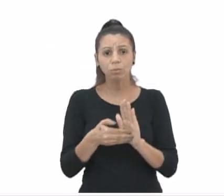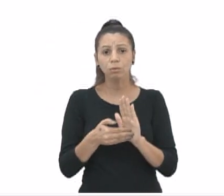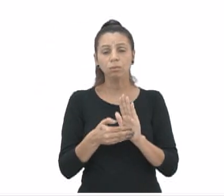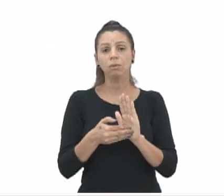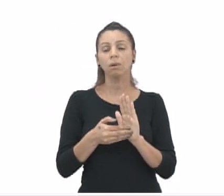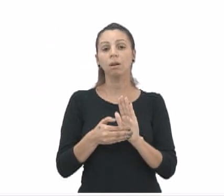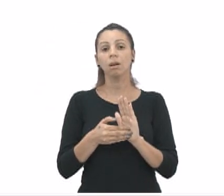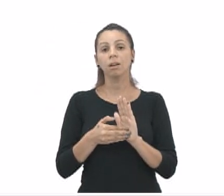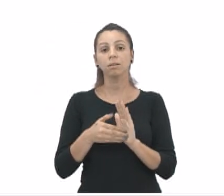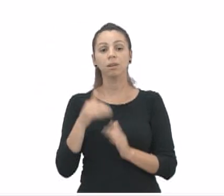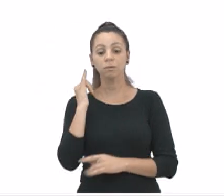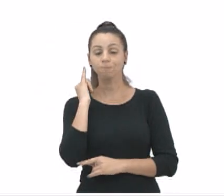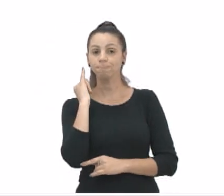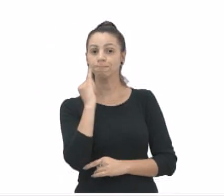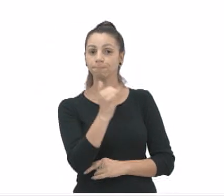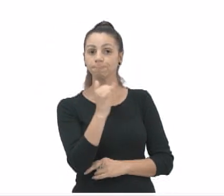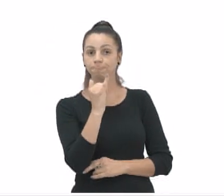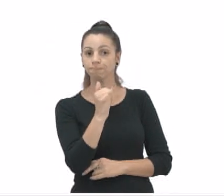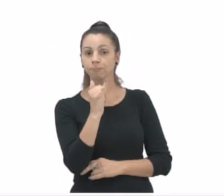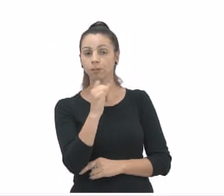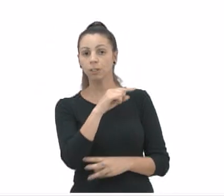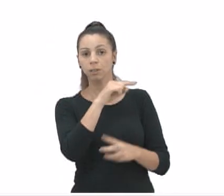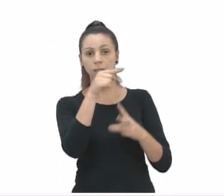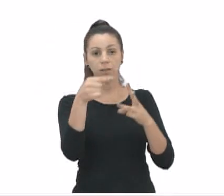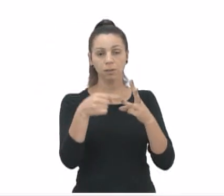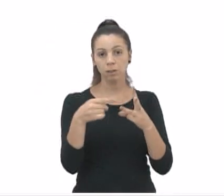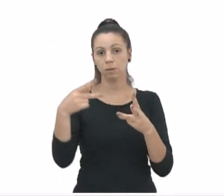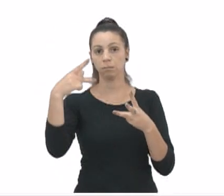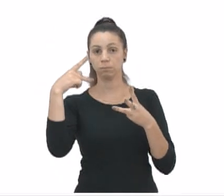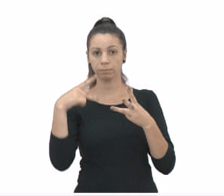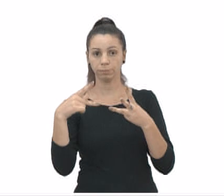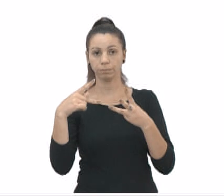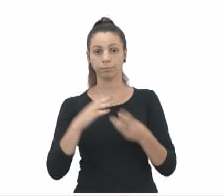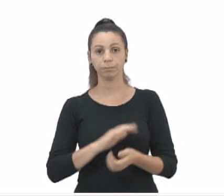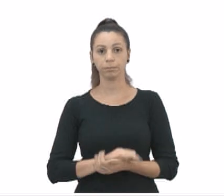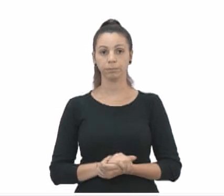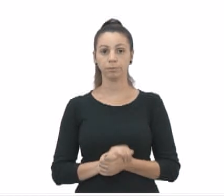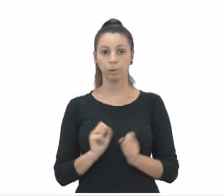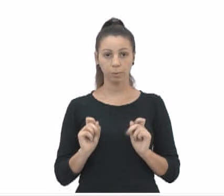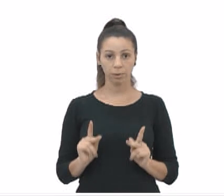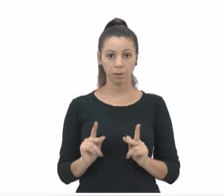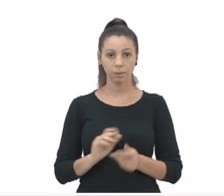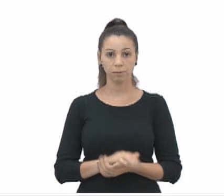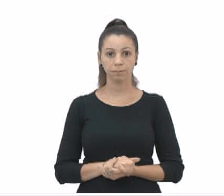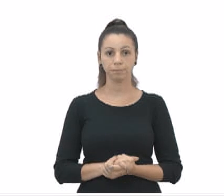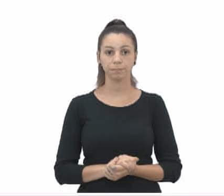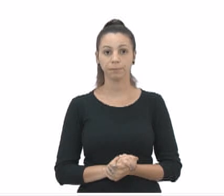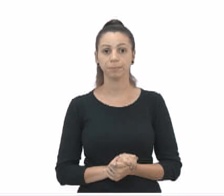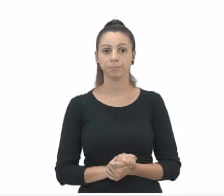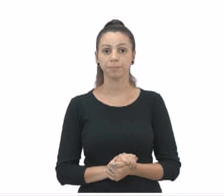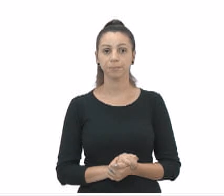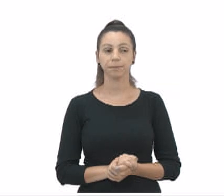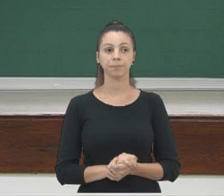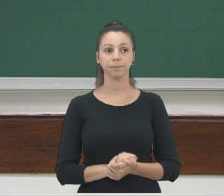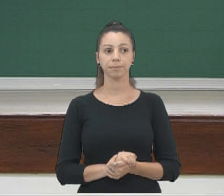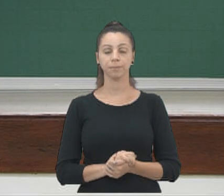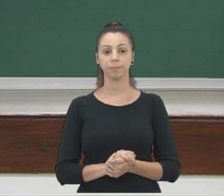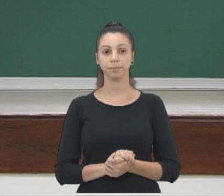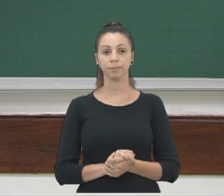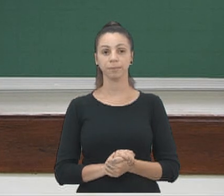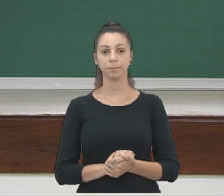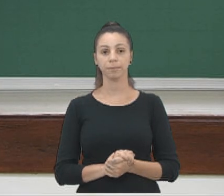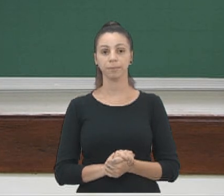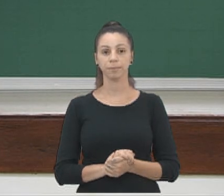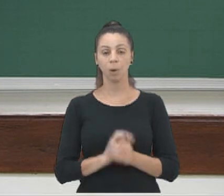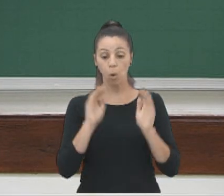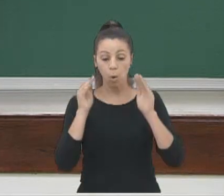ele conta a história em terceira pessoa. Certo? Tudo bem? Então vamos lá. Sobre o foco narrativo,